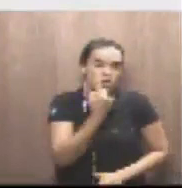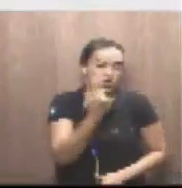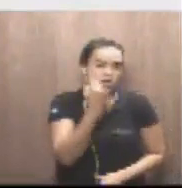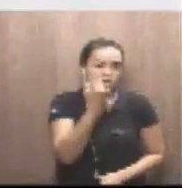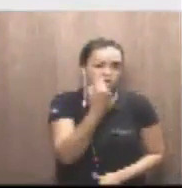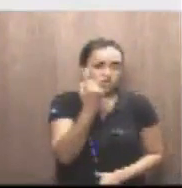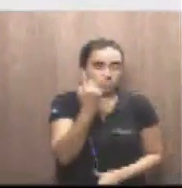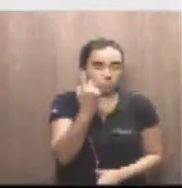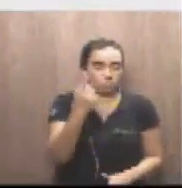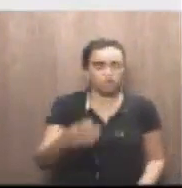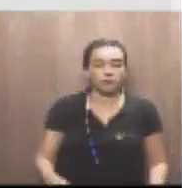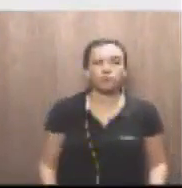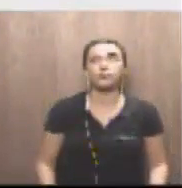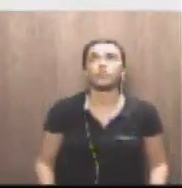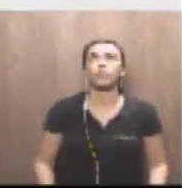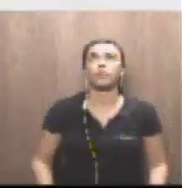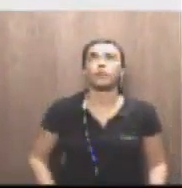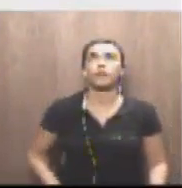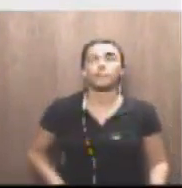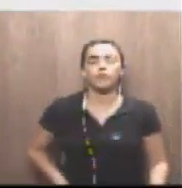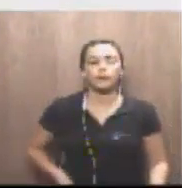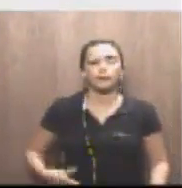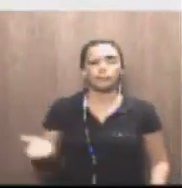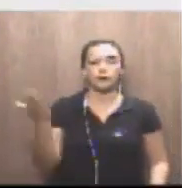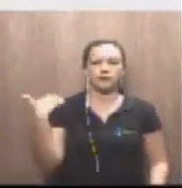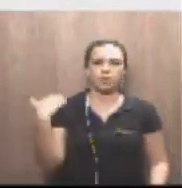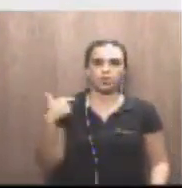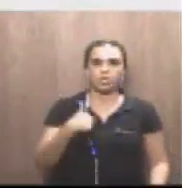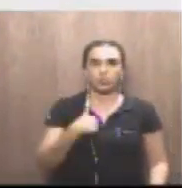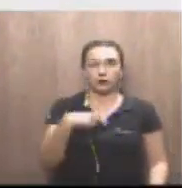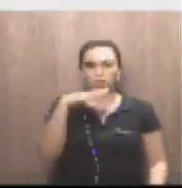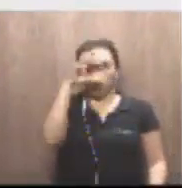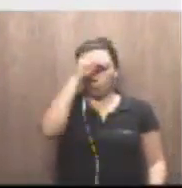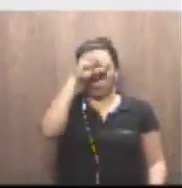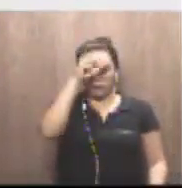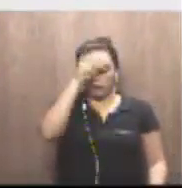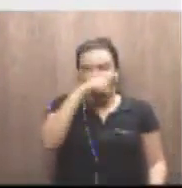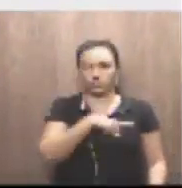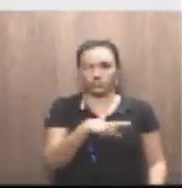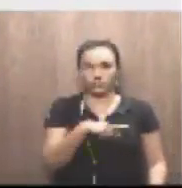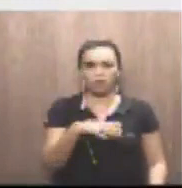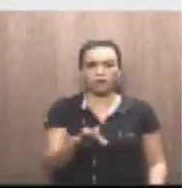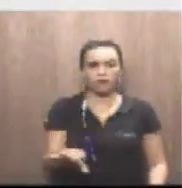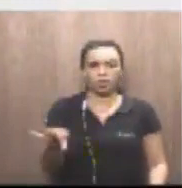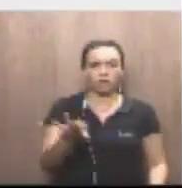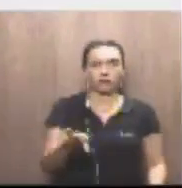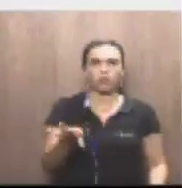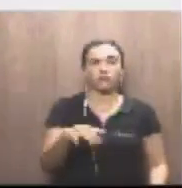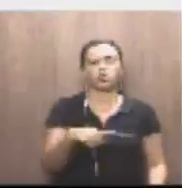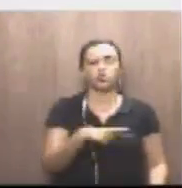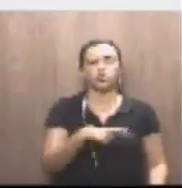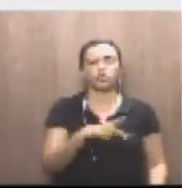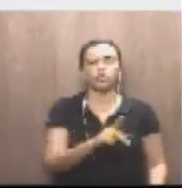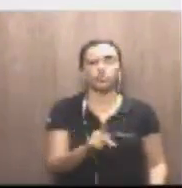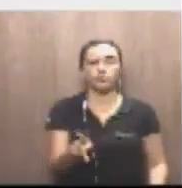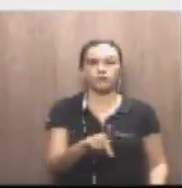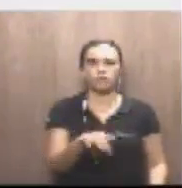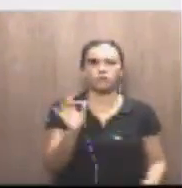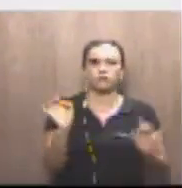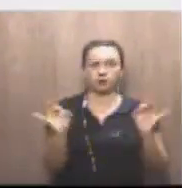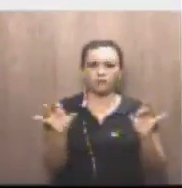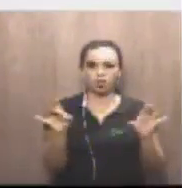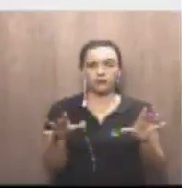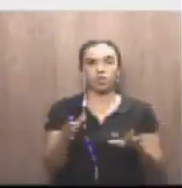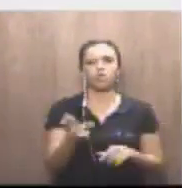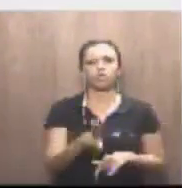sempre. Isso, quando eu estava na minha especialização, tive, graças a Deus, excelentes professores